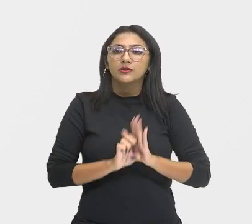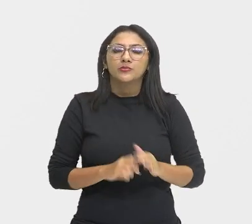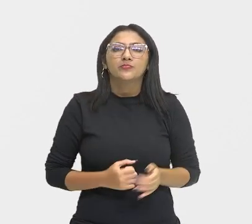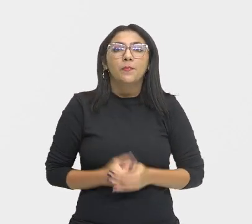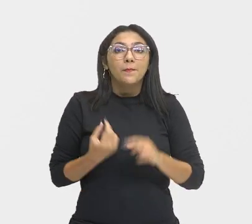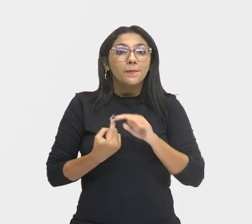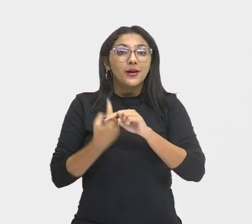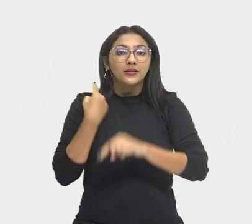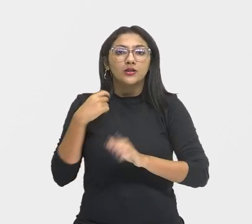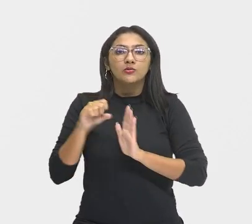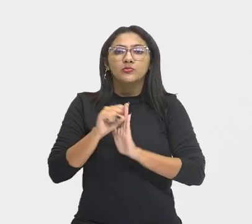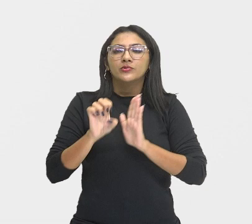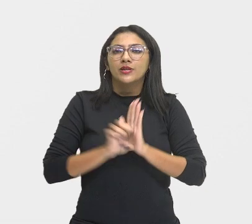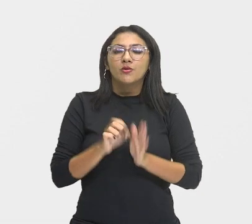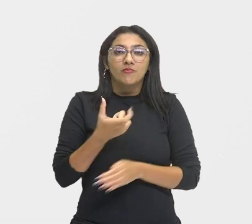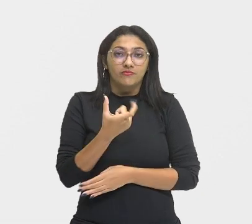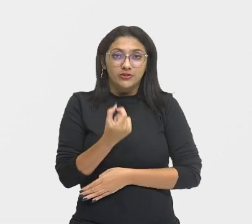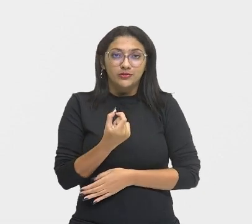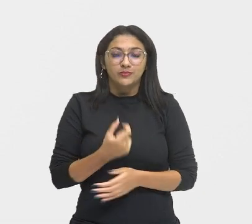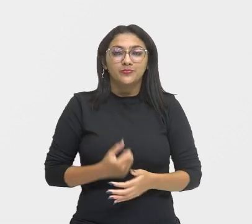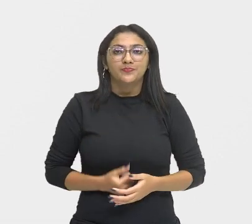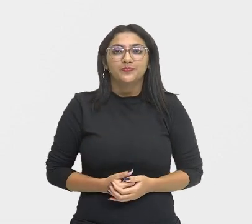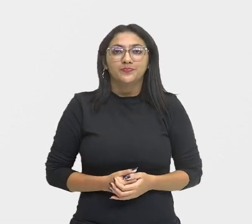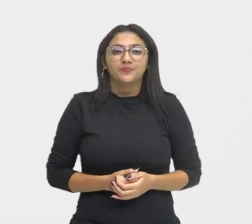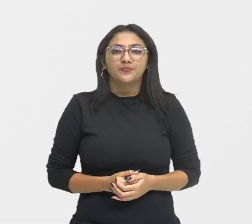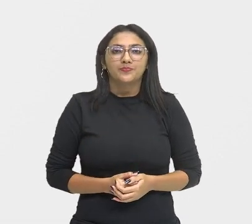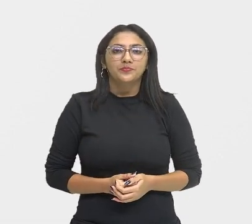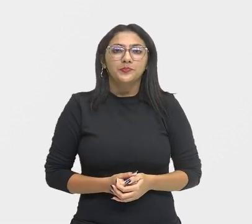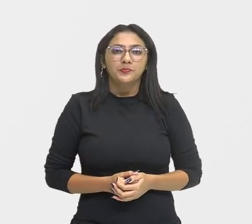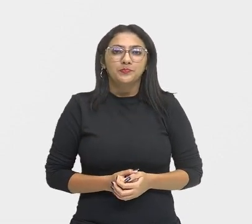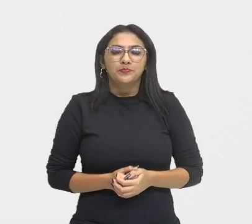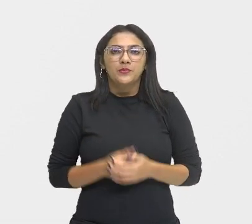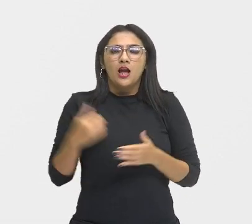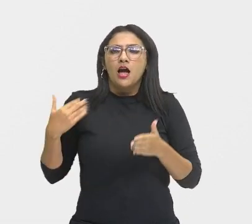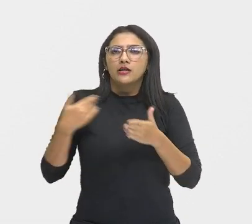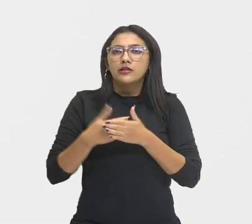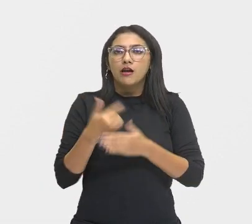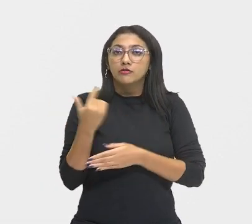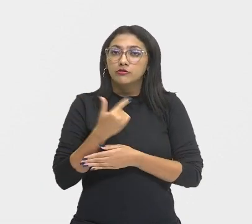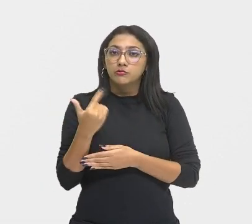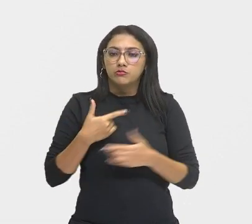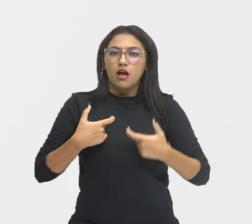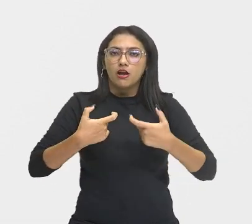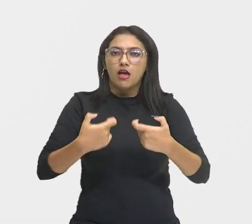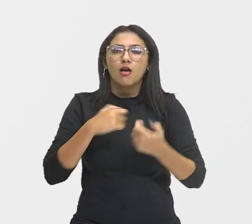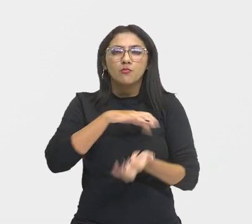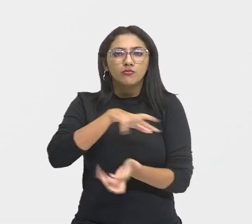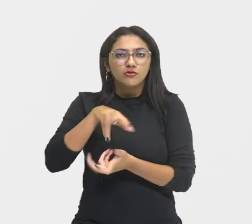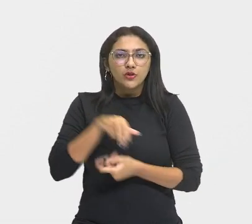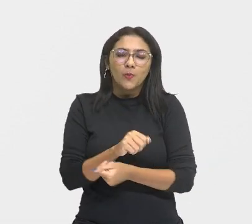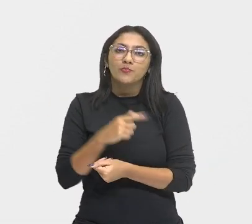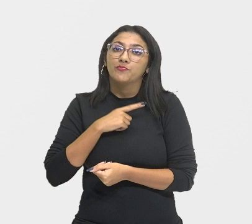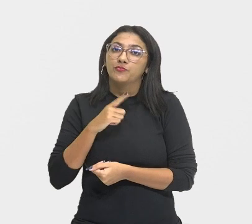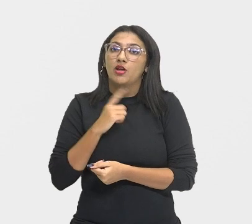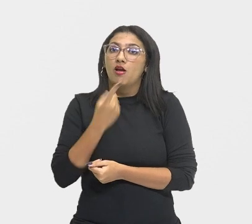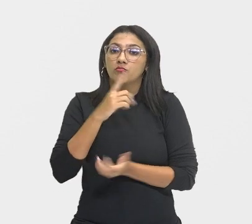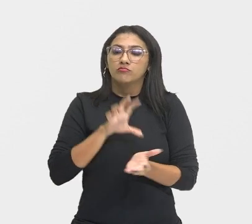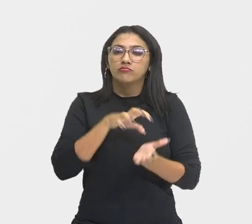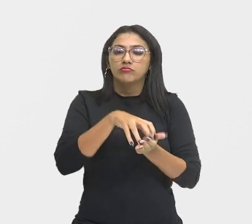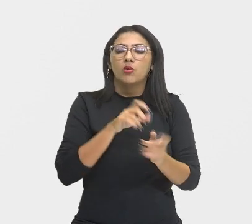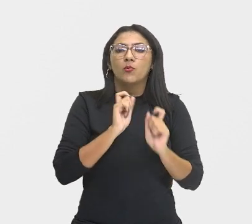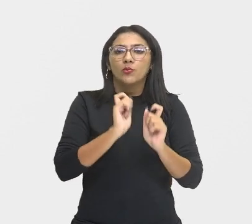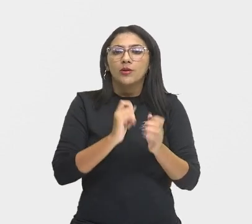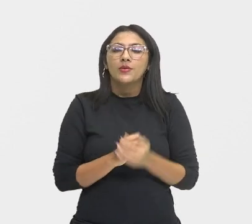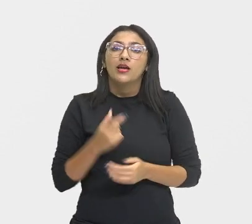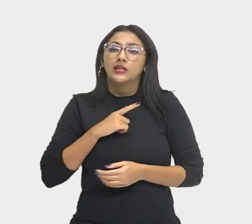no século passado, no século XX, tá? Até a Segunda Guerra Mundial, nós tínhamos uma ordem geopolítica